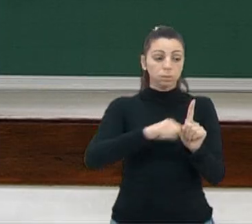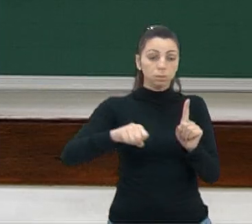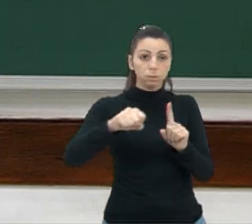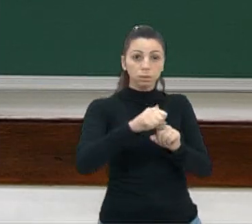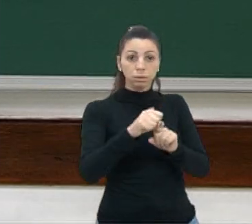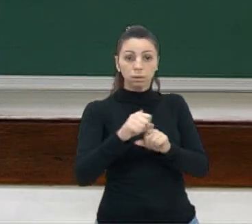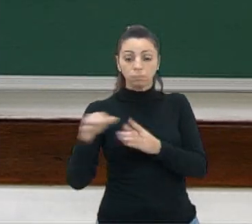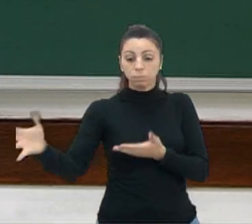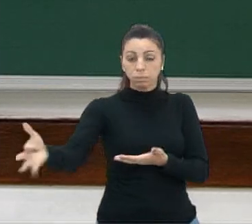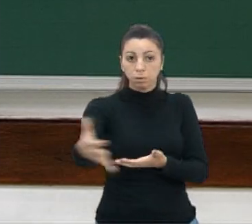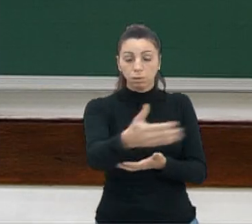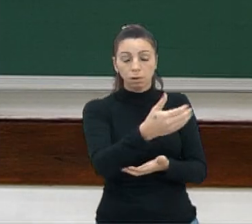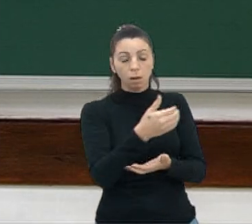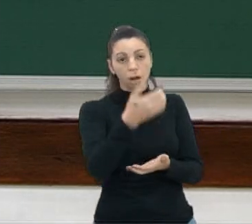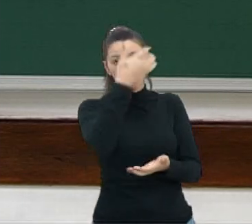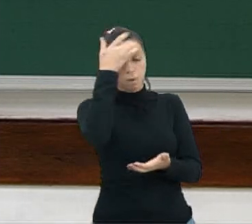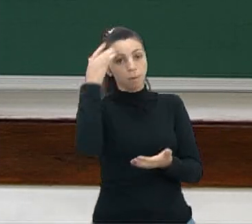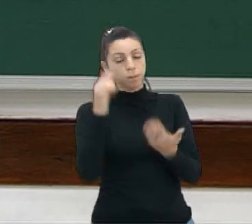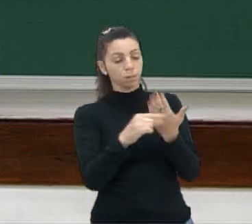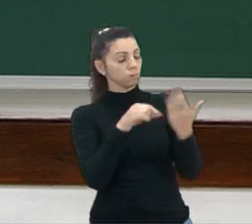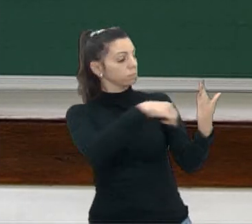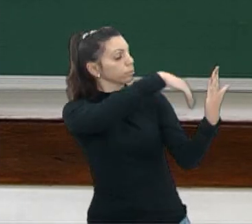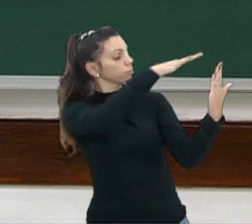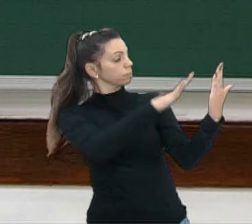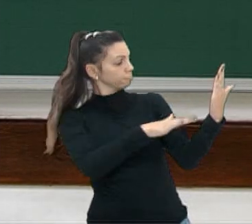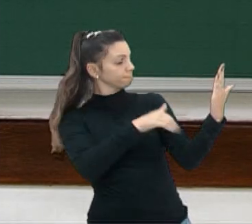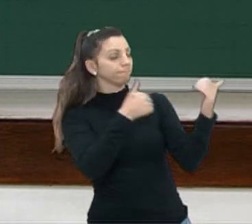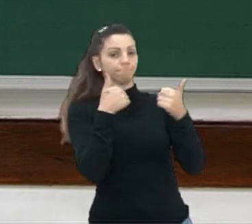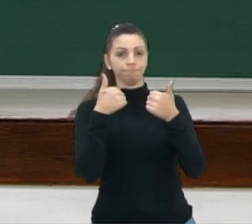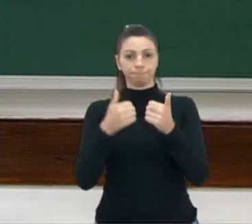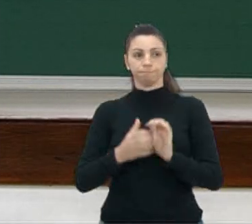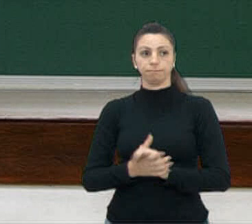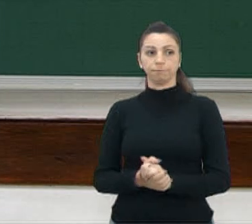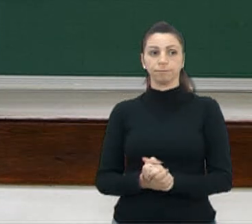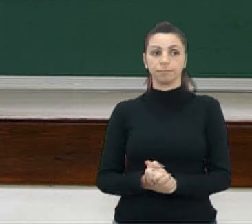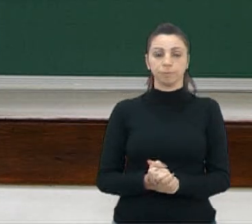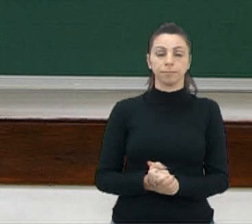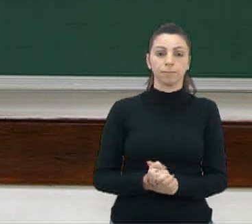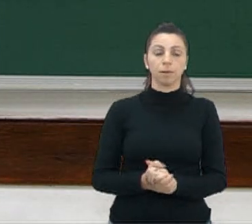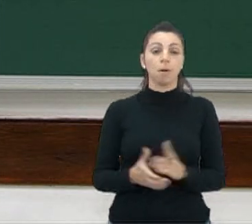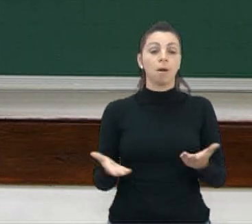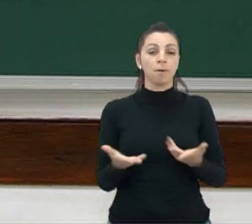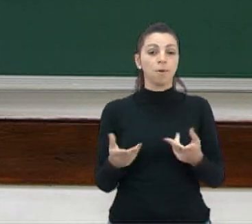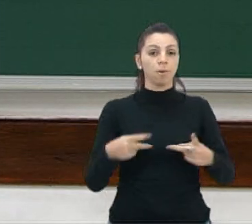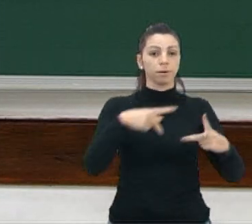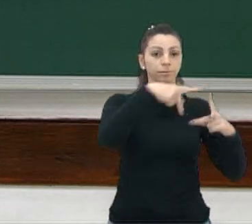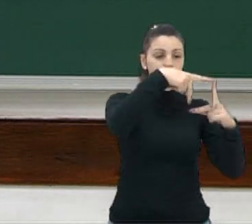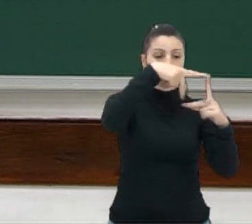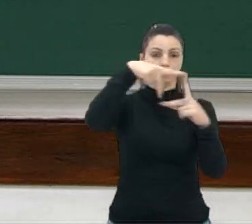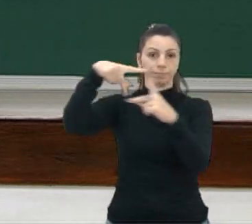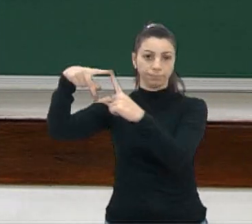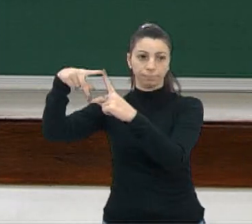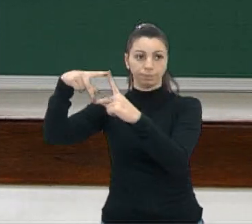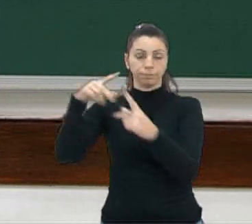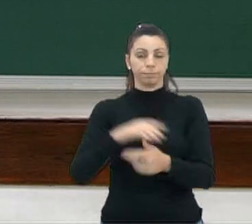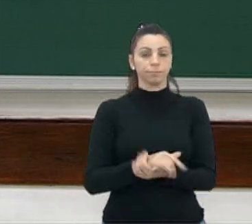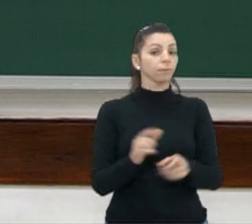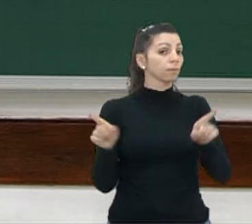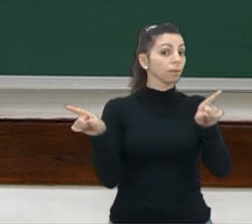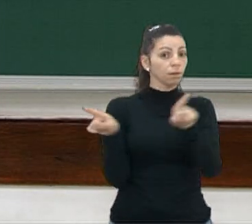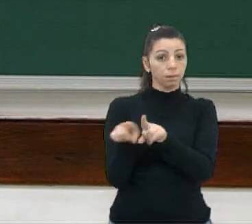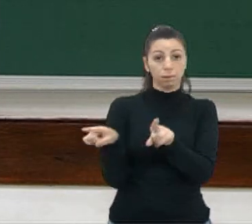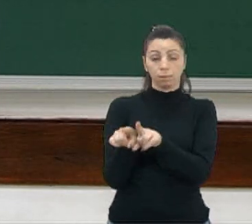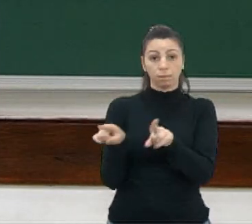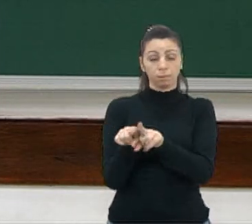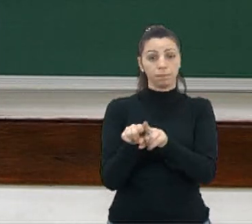alguma relevância ali para o artista. Bom, tem aqui agora uma tirinha, né? Também oriunda